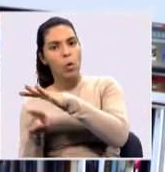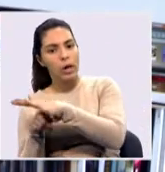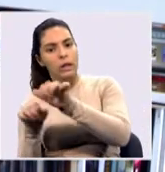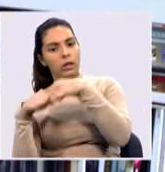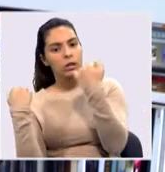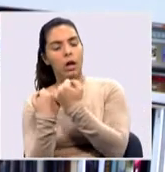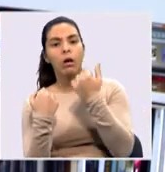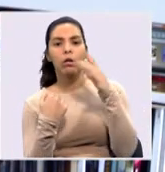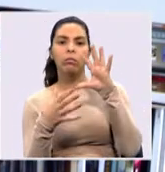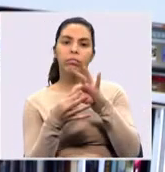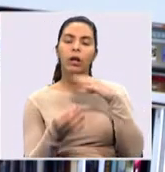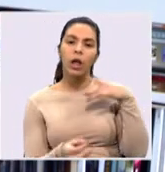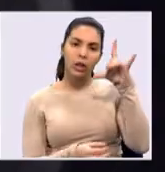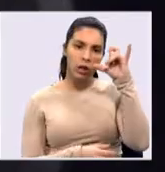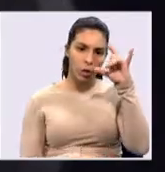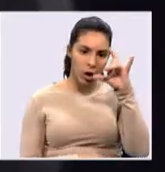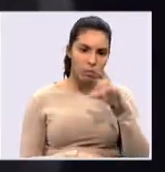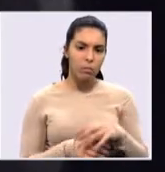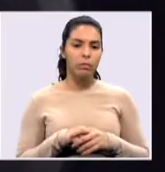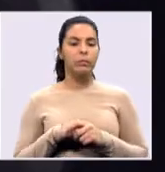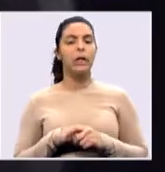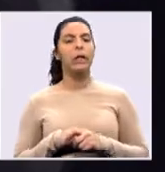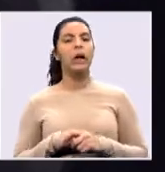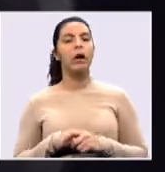vários influencers e outras pessoas ligadas ao Instagram.